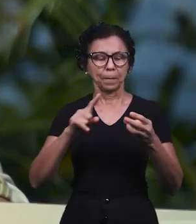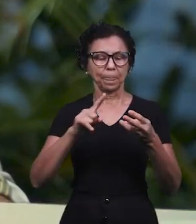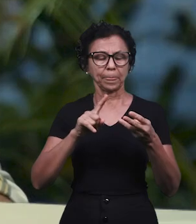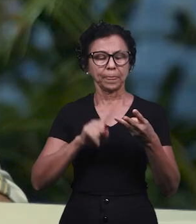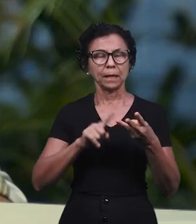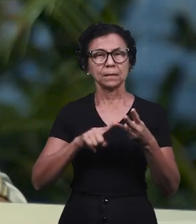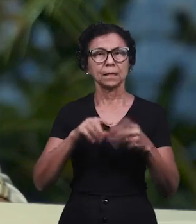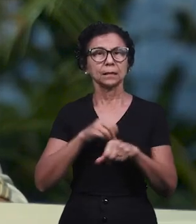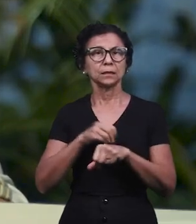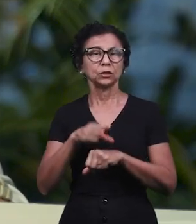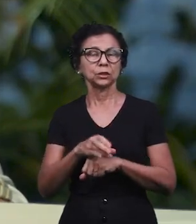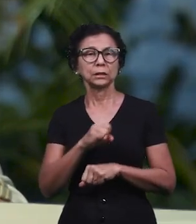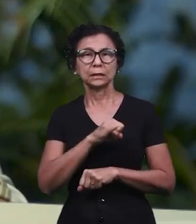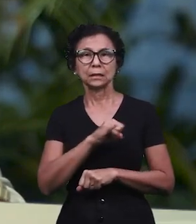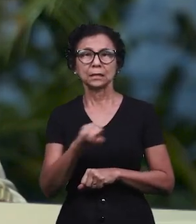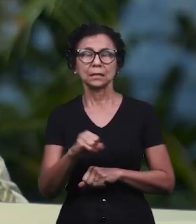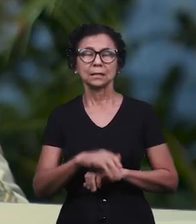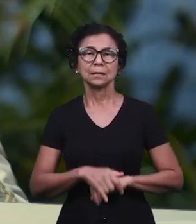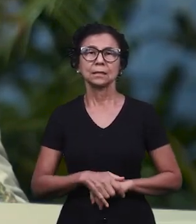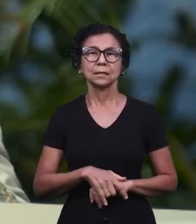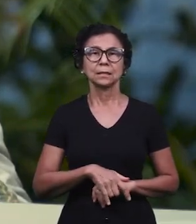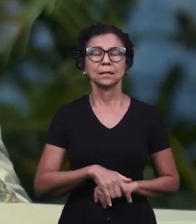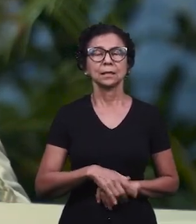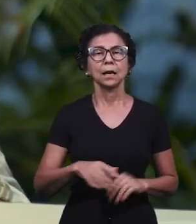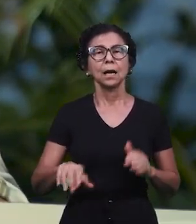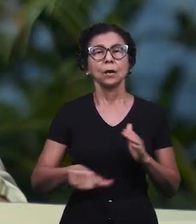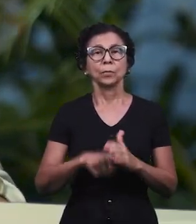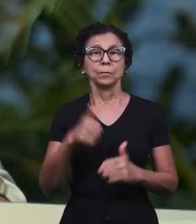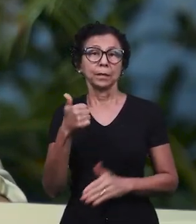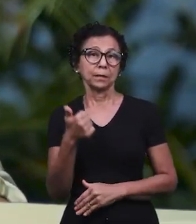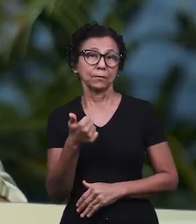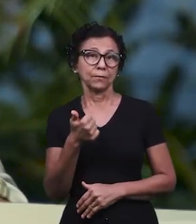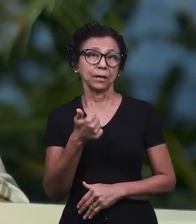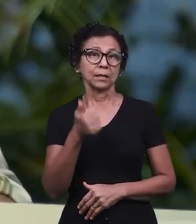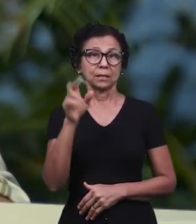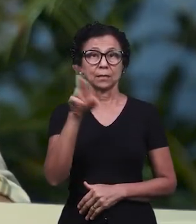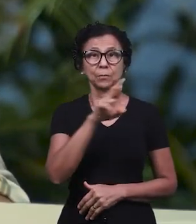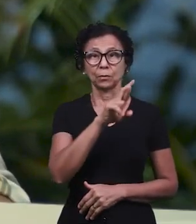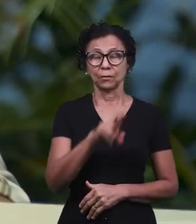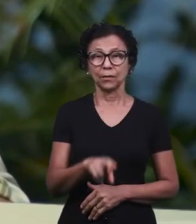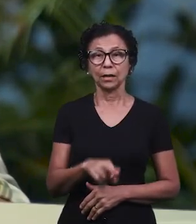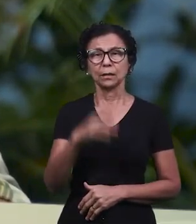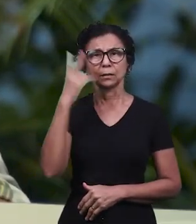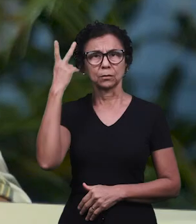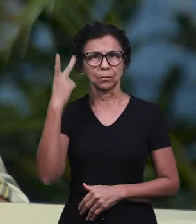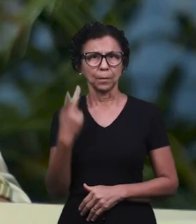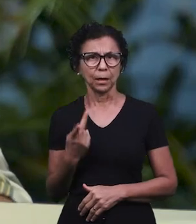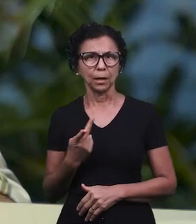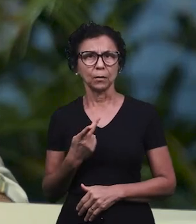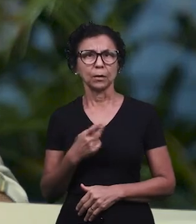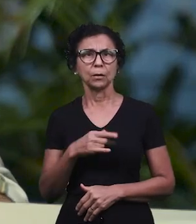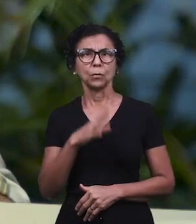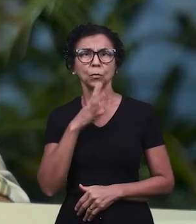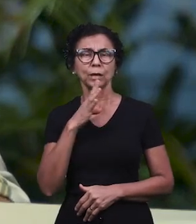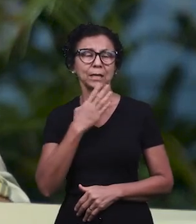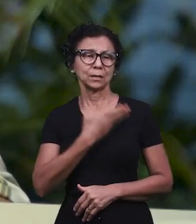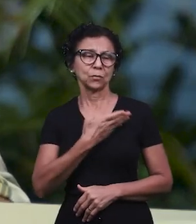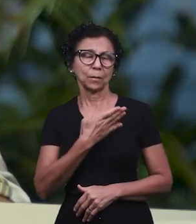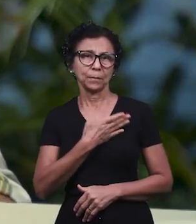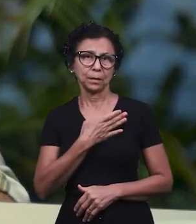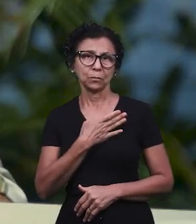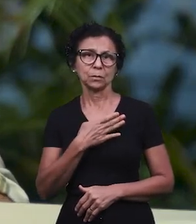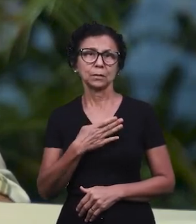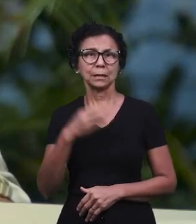orientação, se não passar na primeira vez, como é comum, eu tenho amigos do IME que passaram na terceira